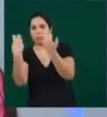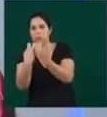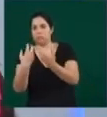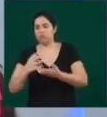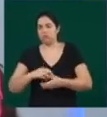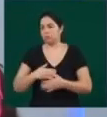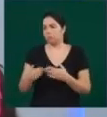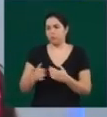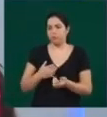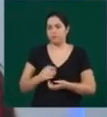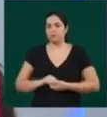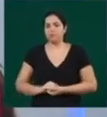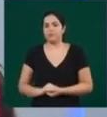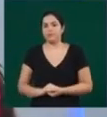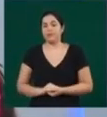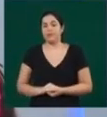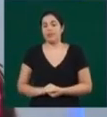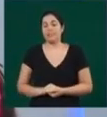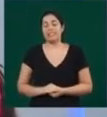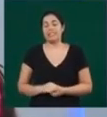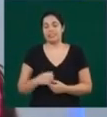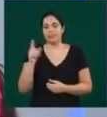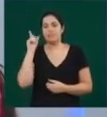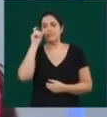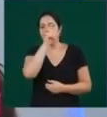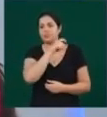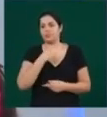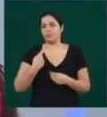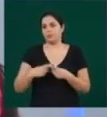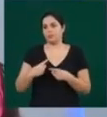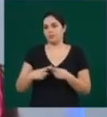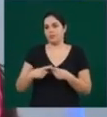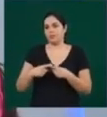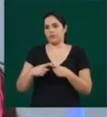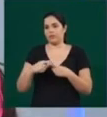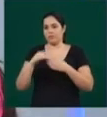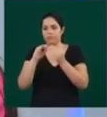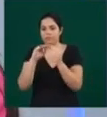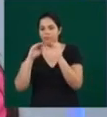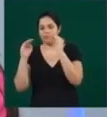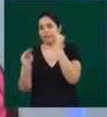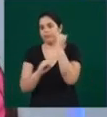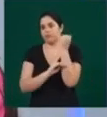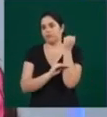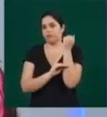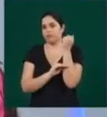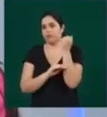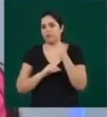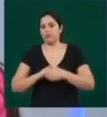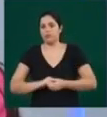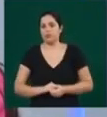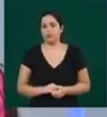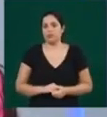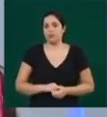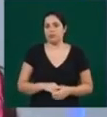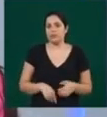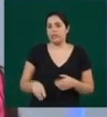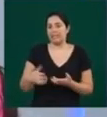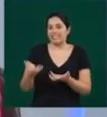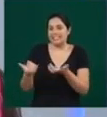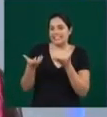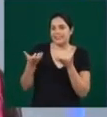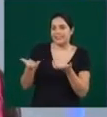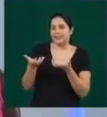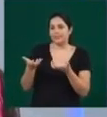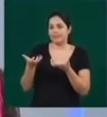que seja, né? É uma situação delicada, porque ele está numa situação de subordinação, ele quer,